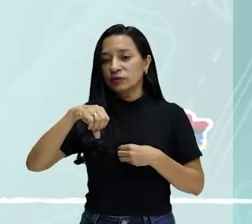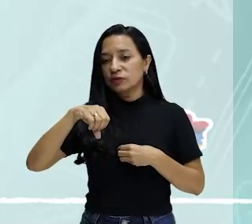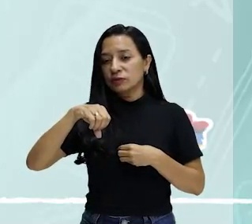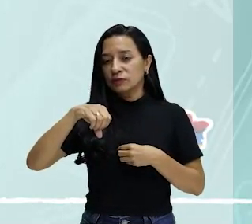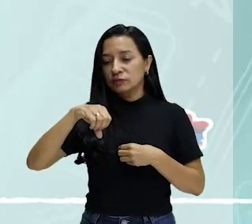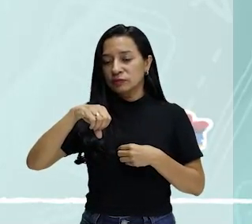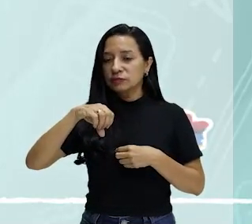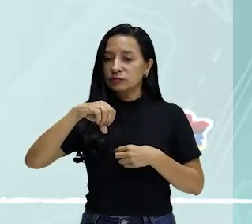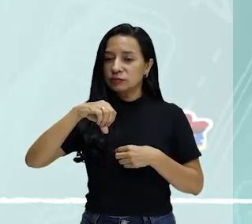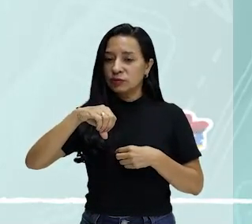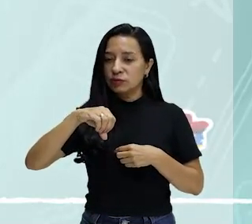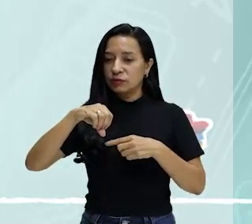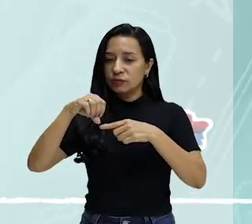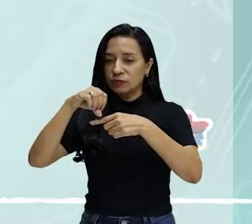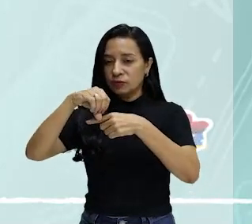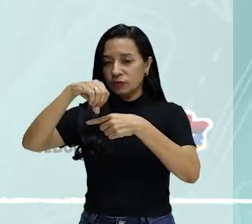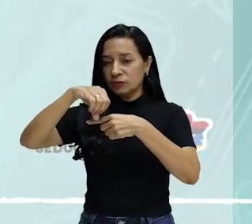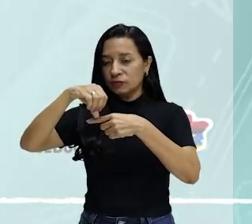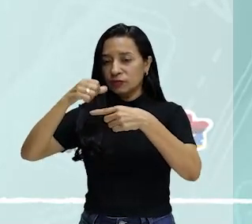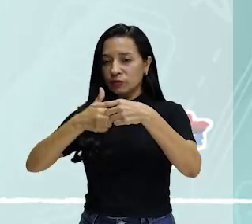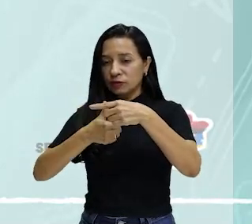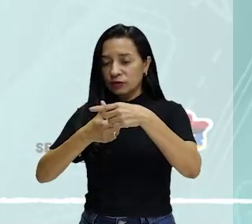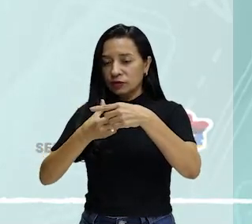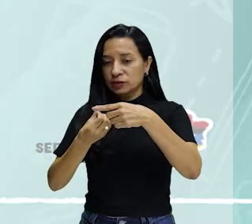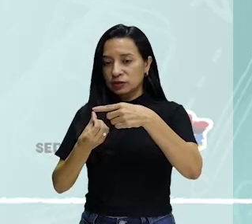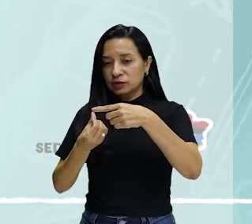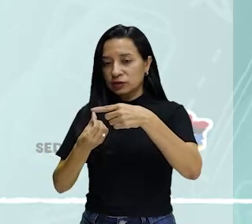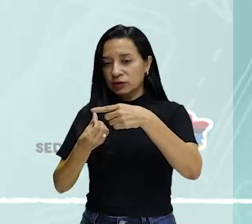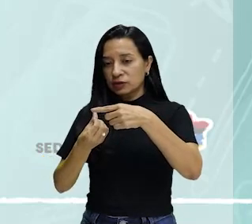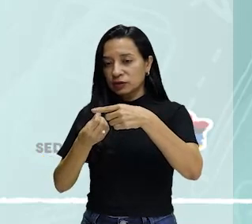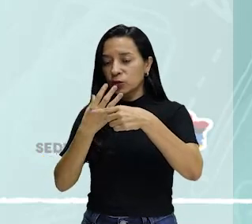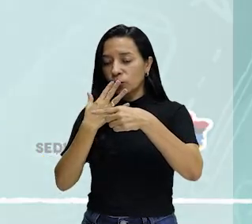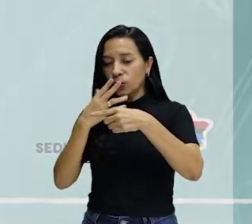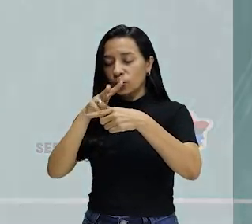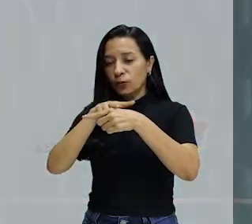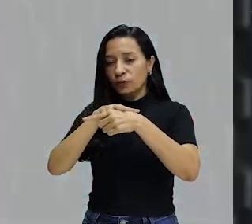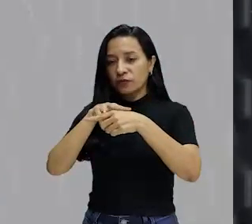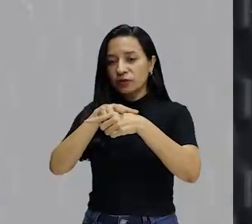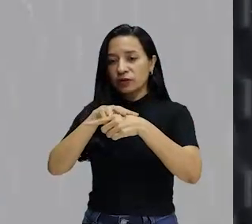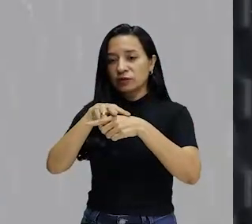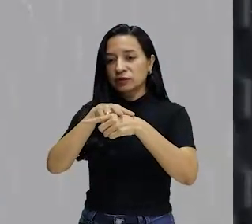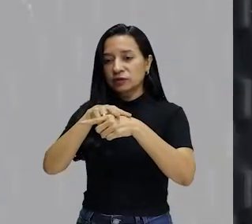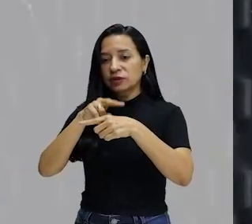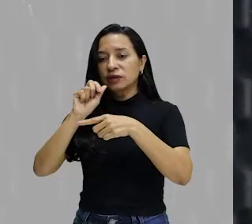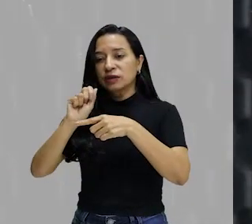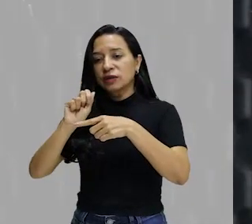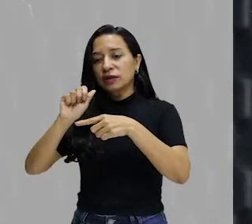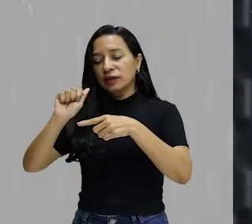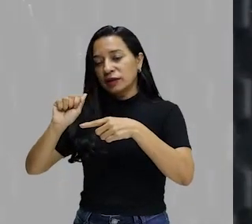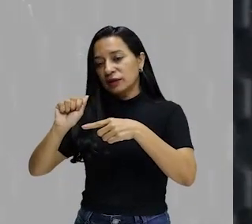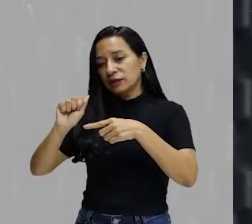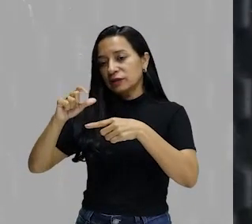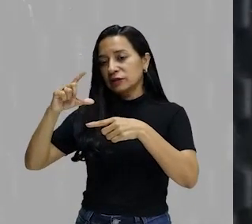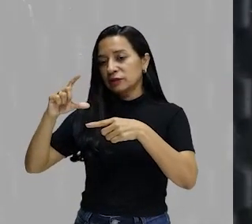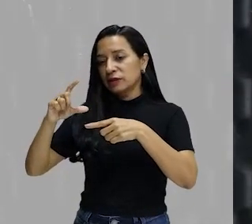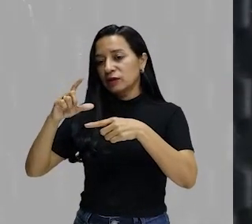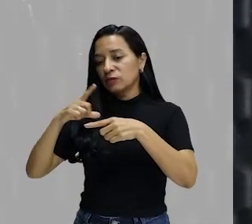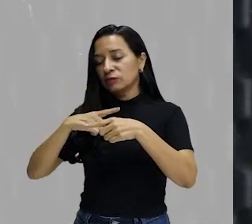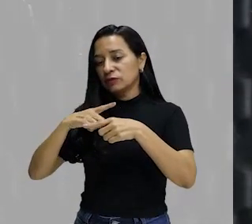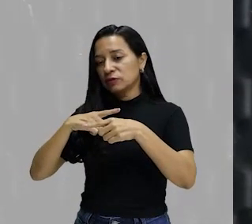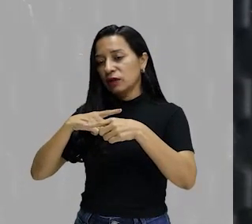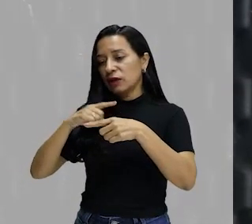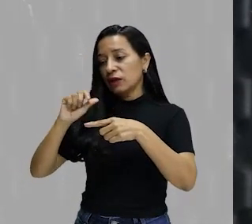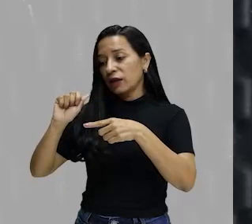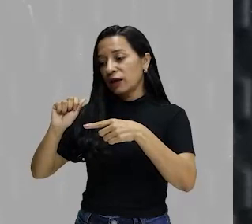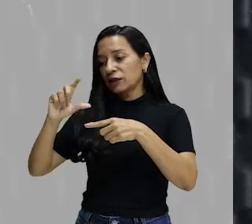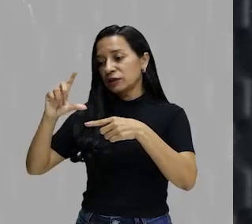16 indivíduos que são de cor verde, né? Porque a gente sabe que quem é Azão, tem pelo menos um Azão e pelo menos